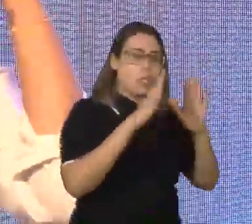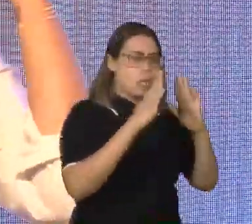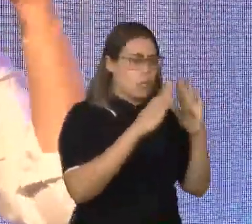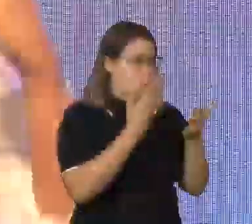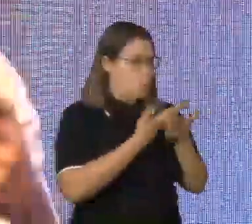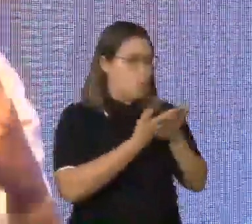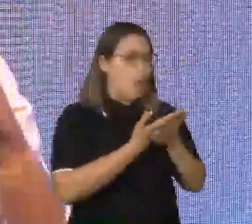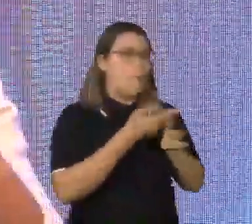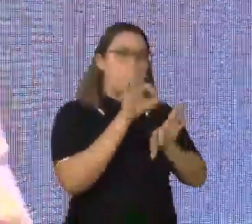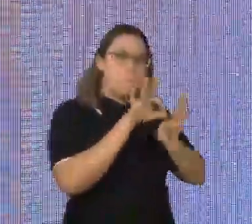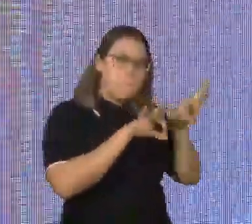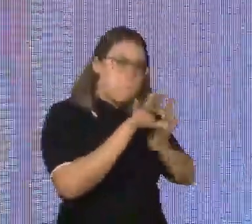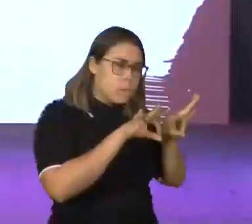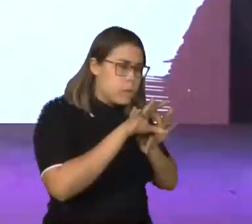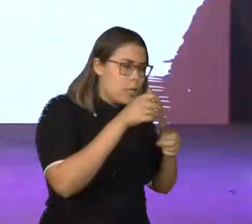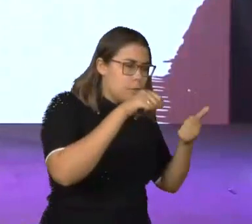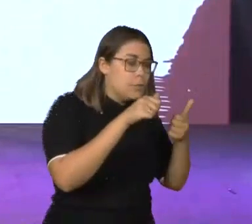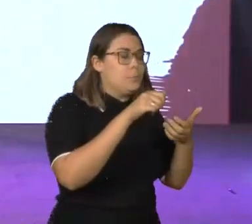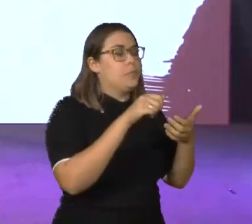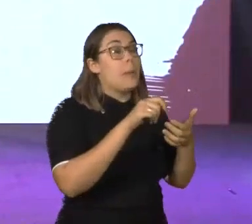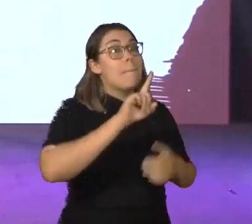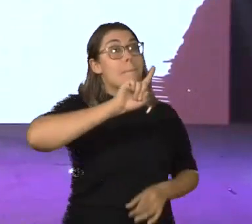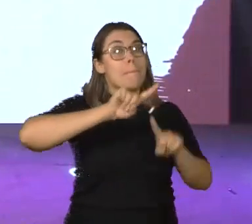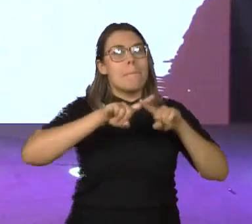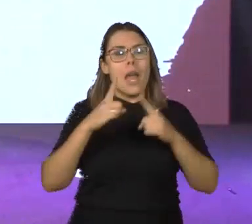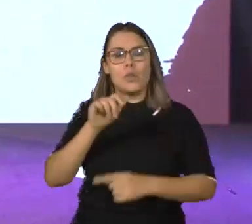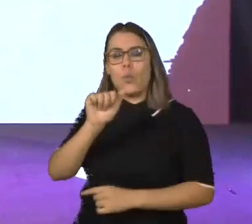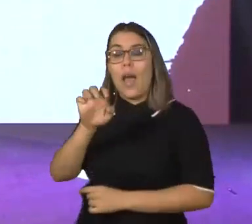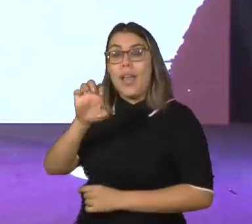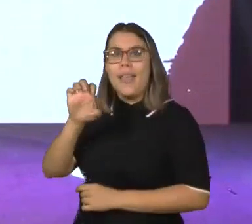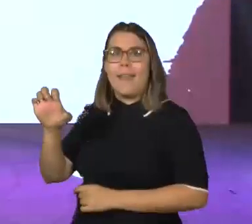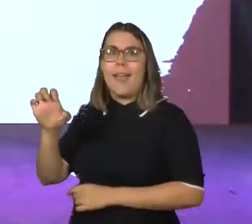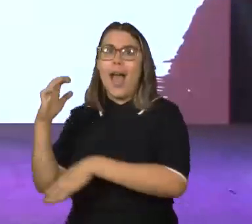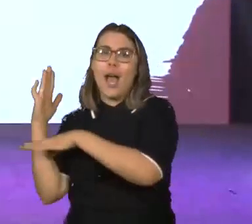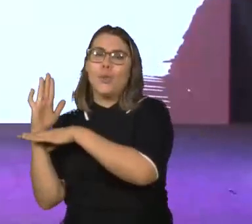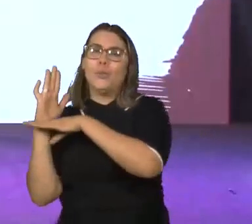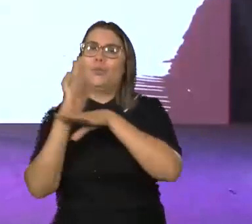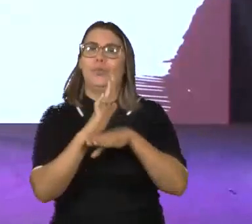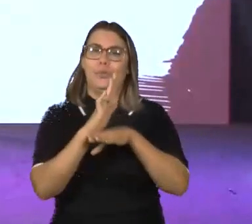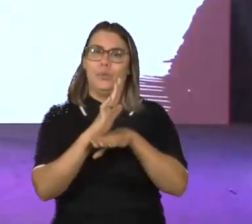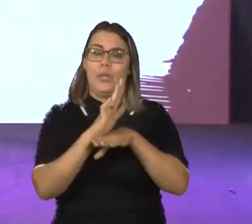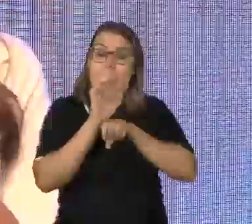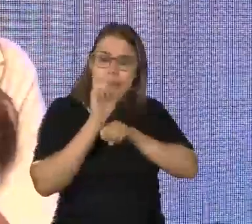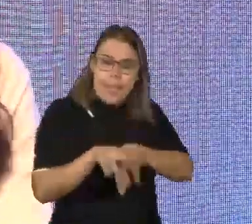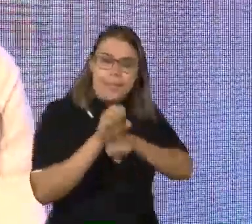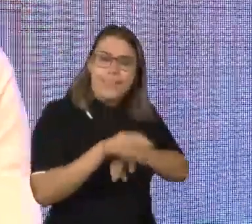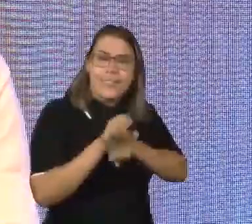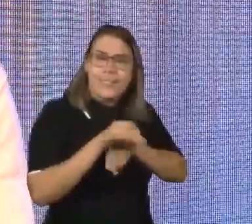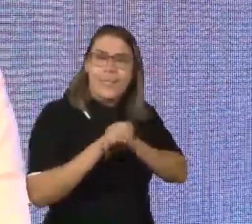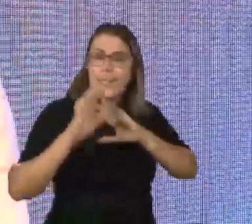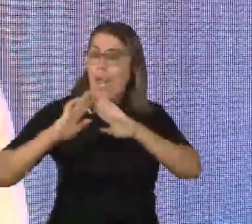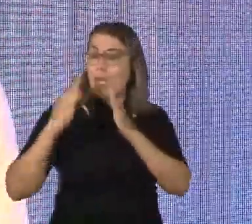revisita sempre. O AEE é um serviço. É um serviço que a escola tem